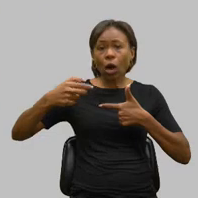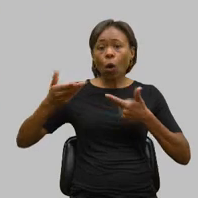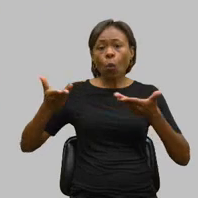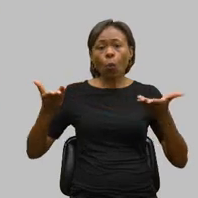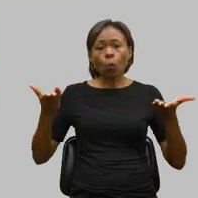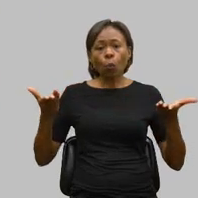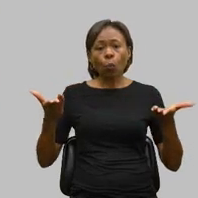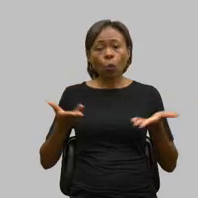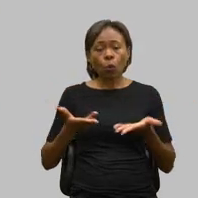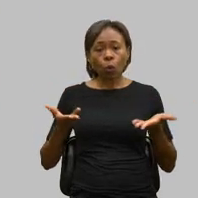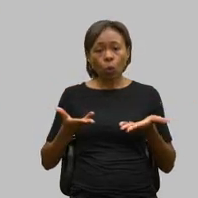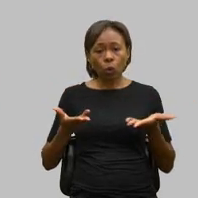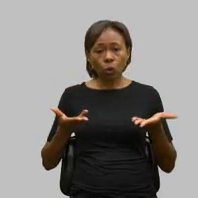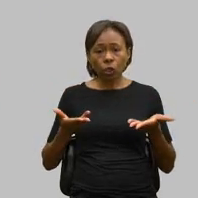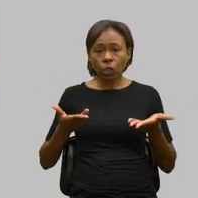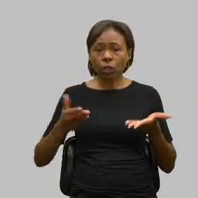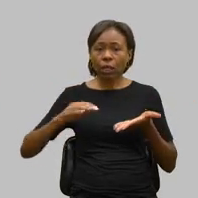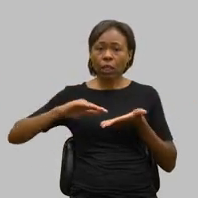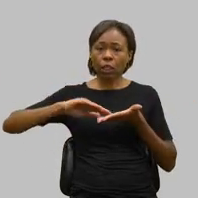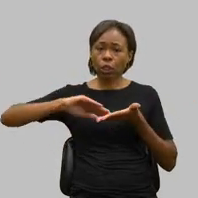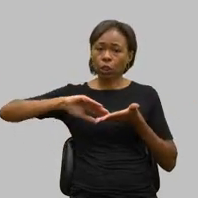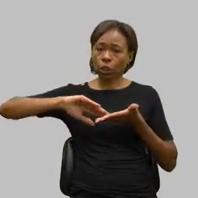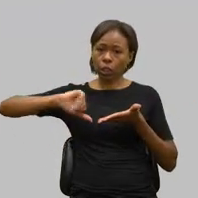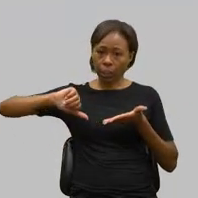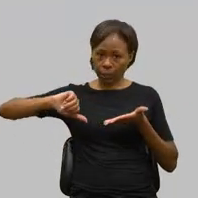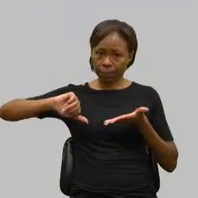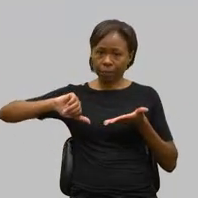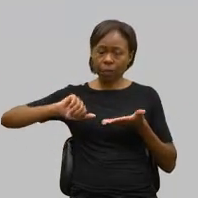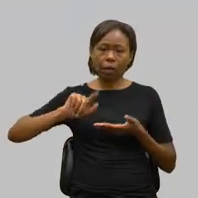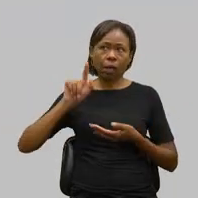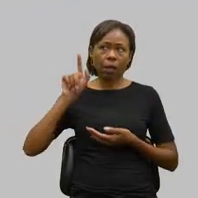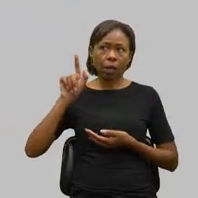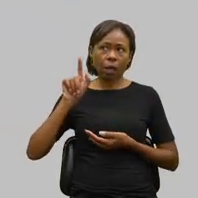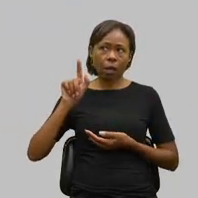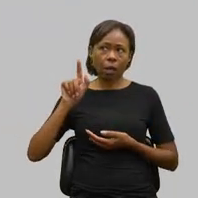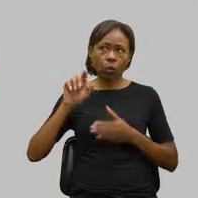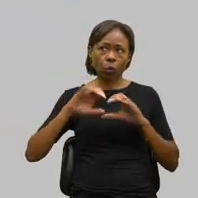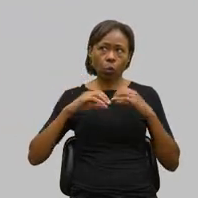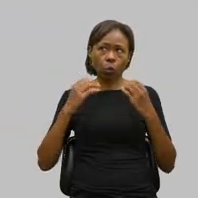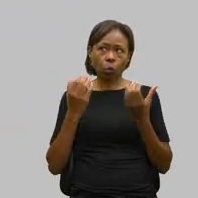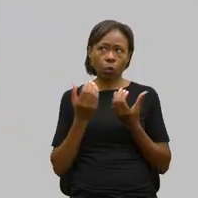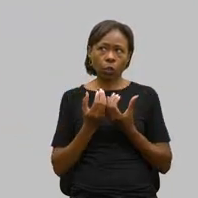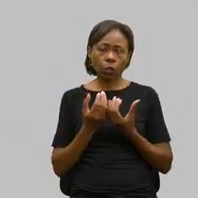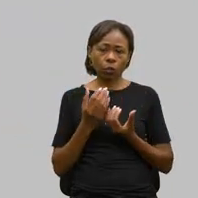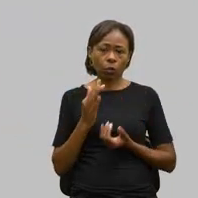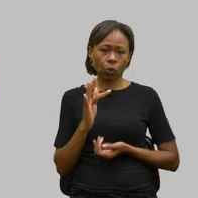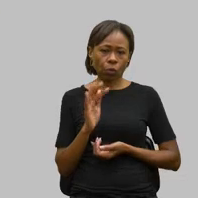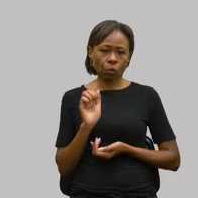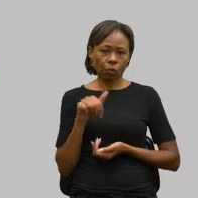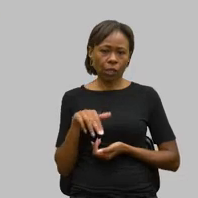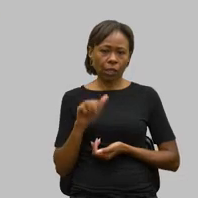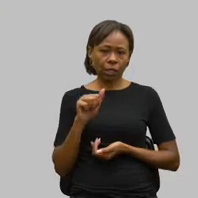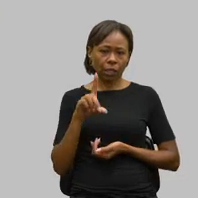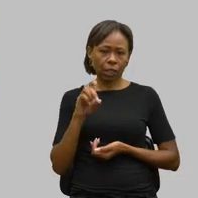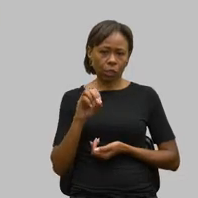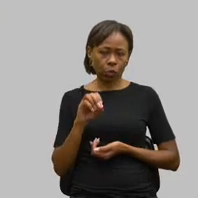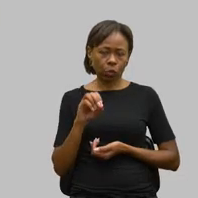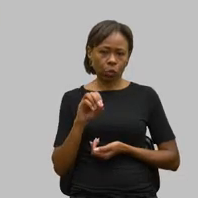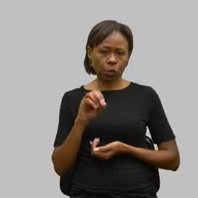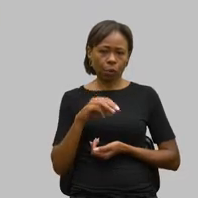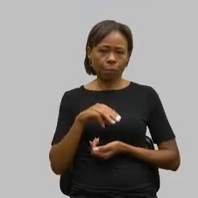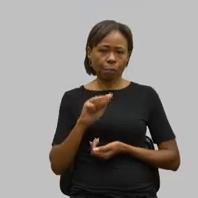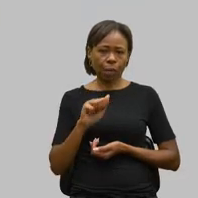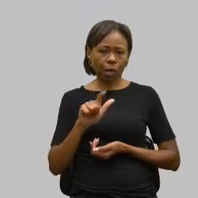sendo afastada. No Congresso do Fernando Maluf, lá de Urooncologia, foi